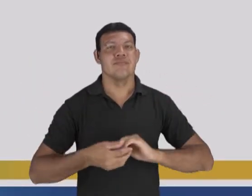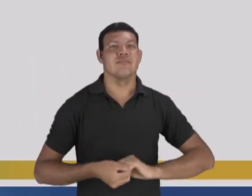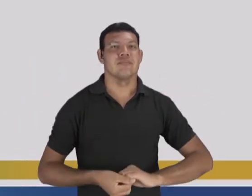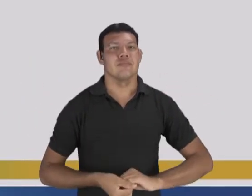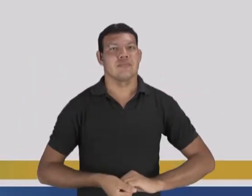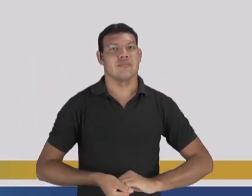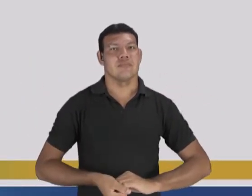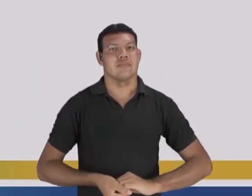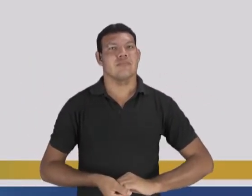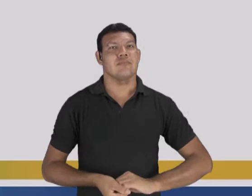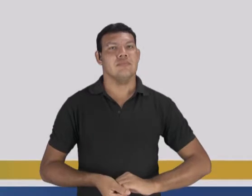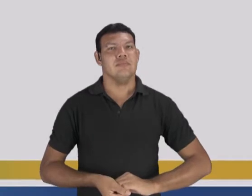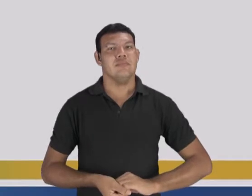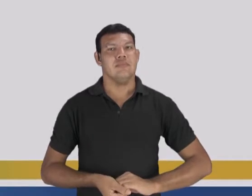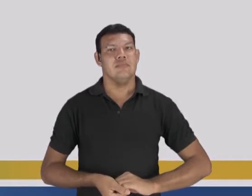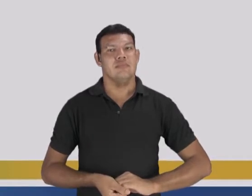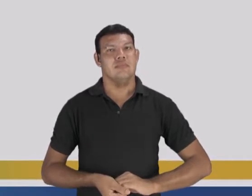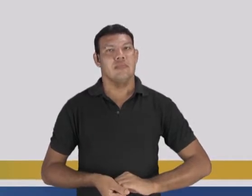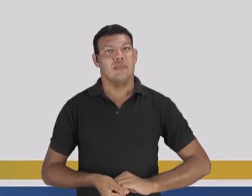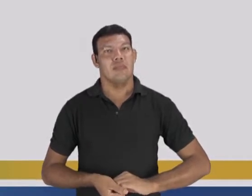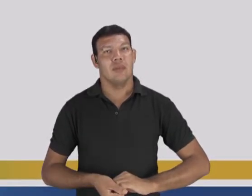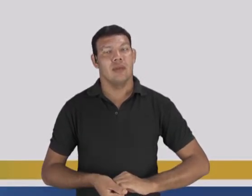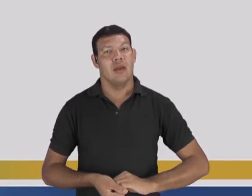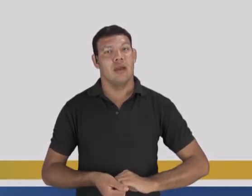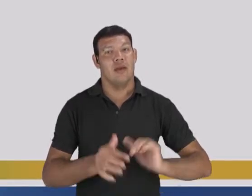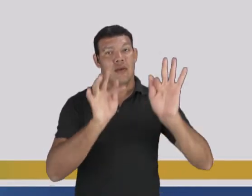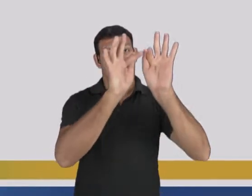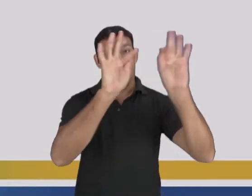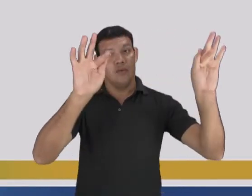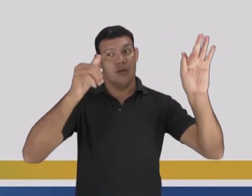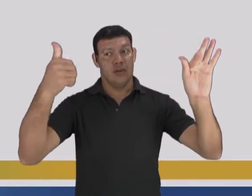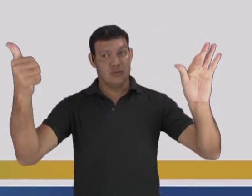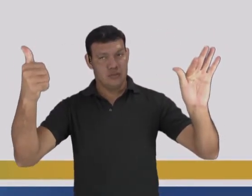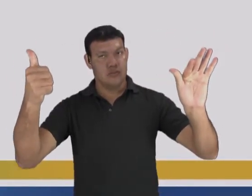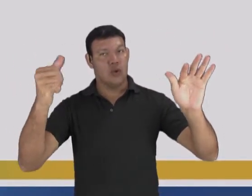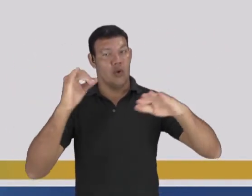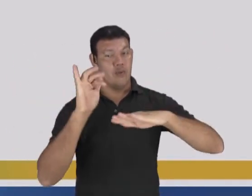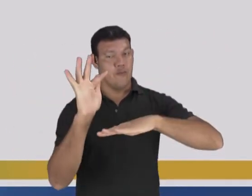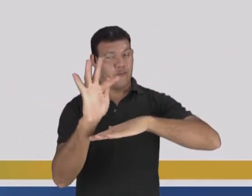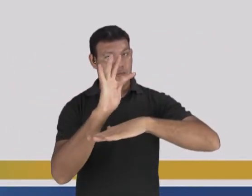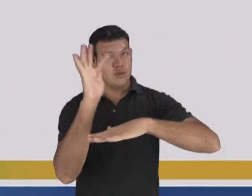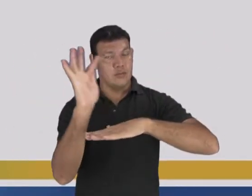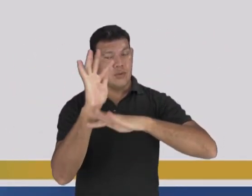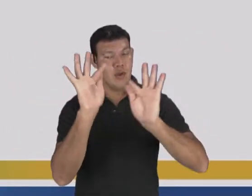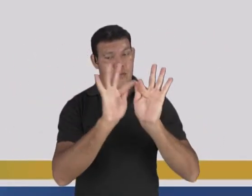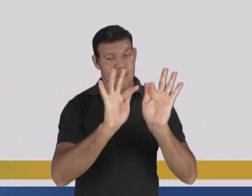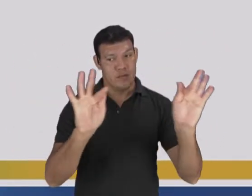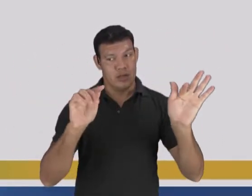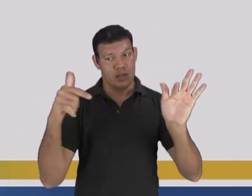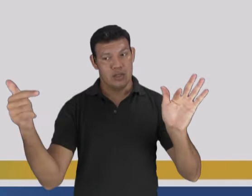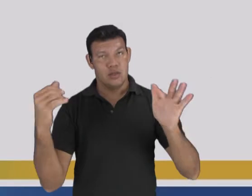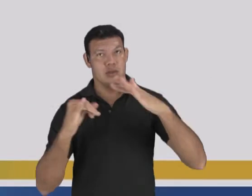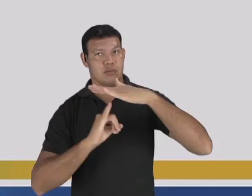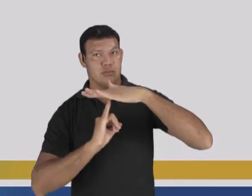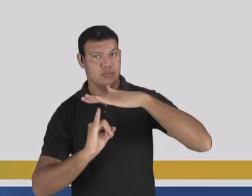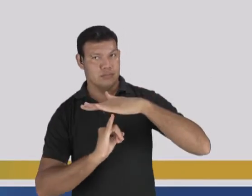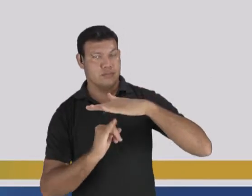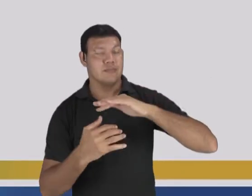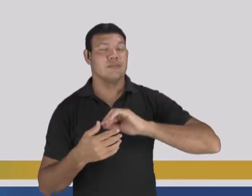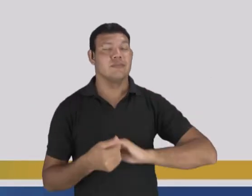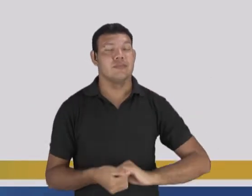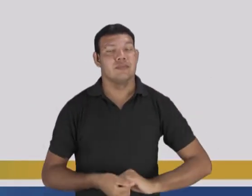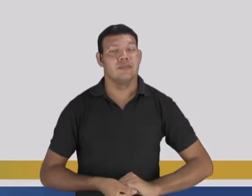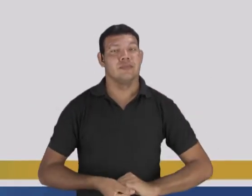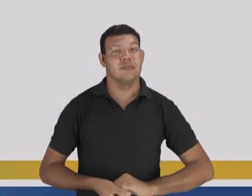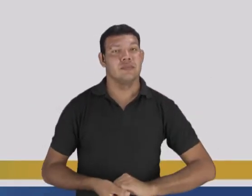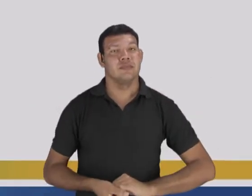né? Então, tu é informal e su é formal. Então, quais são os seus apelidos? Né? Da maneira formal.